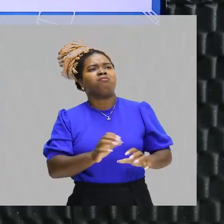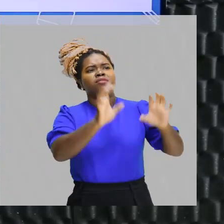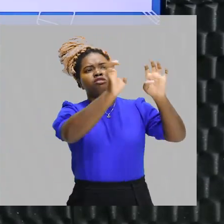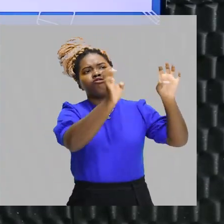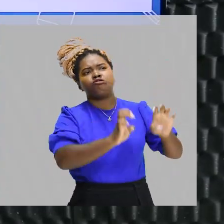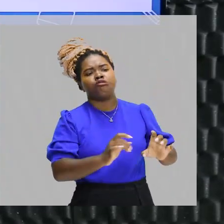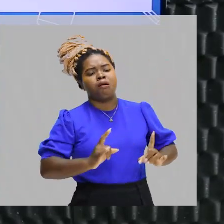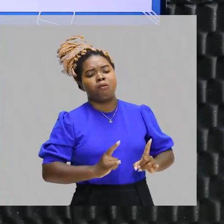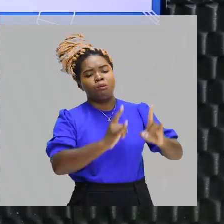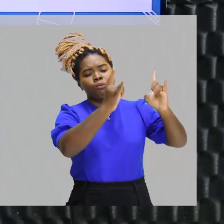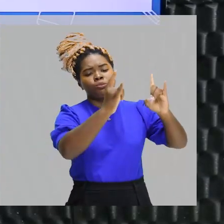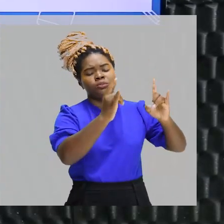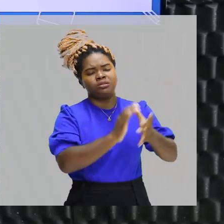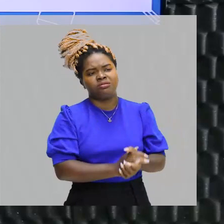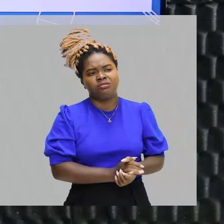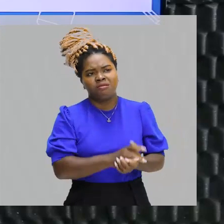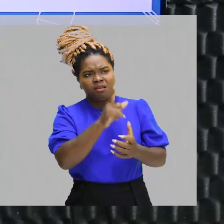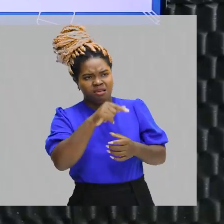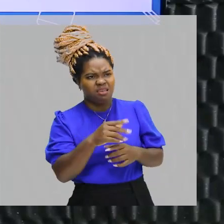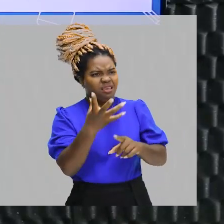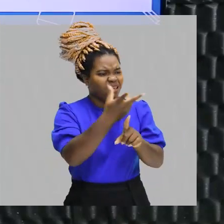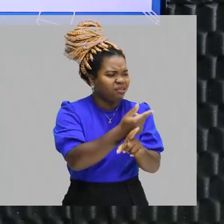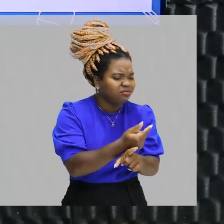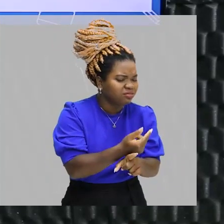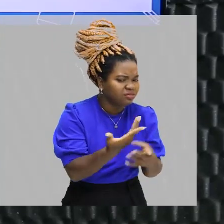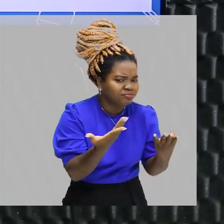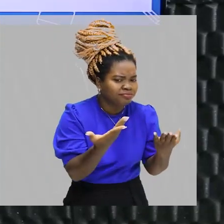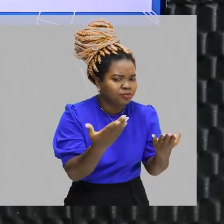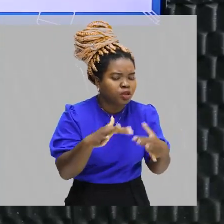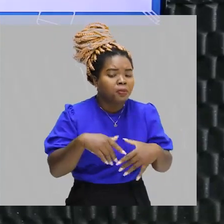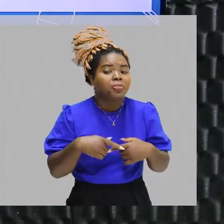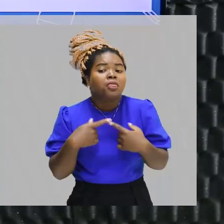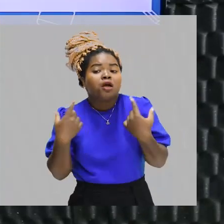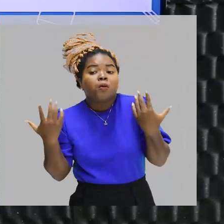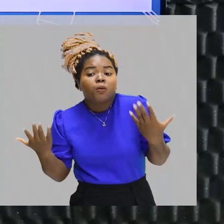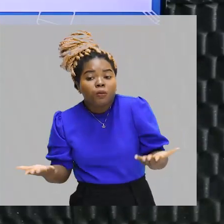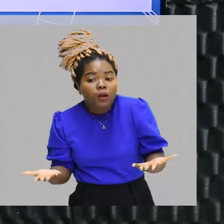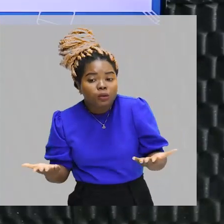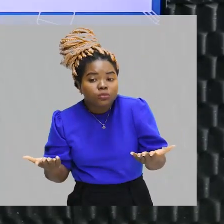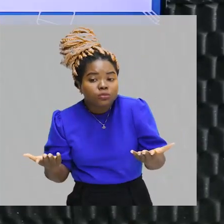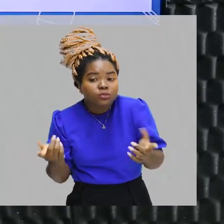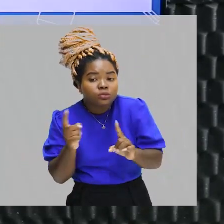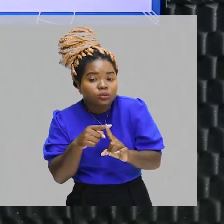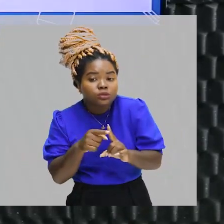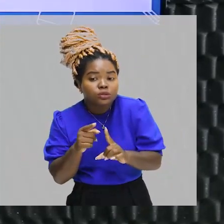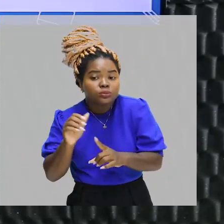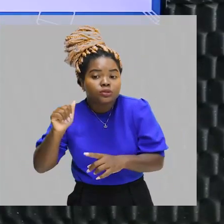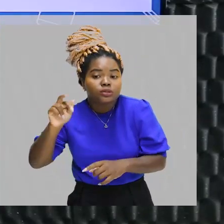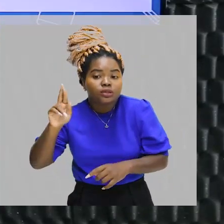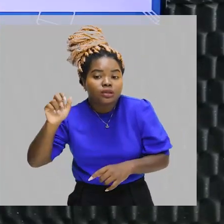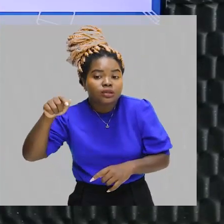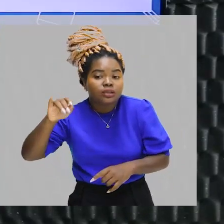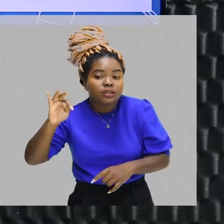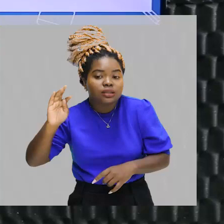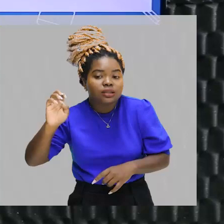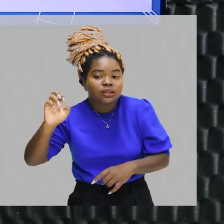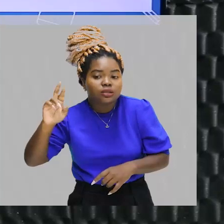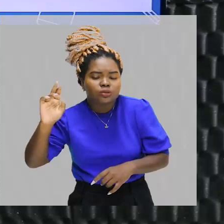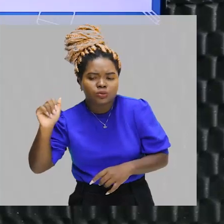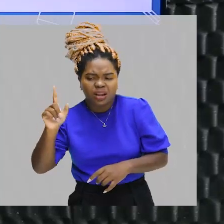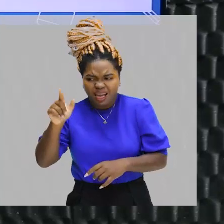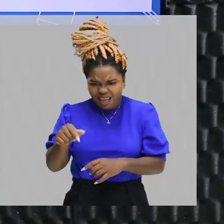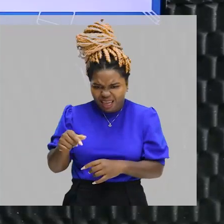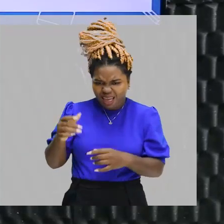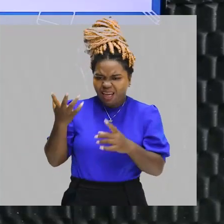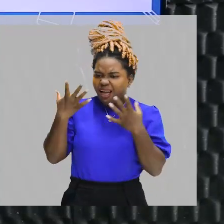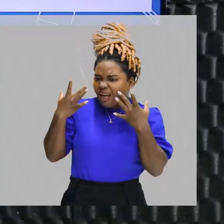ele é arte. Em que momento a arquitetura, um monumento, um acervo vira arte? Brasília, por exemplo, é